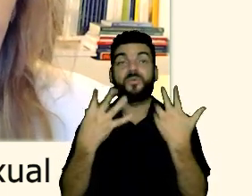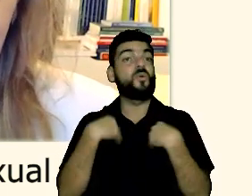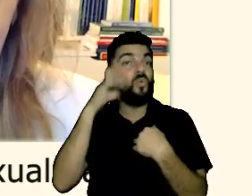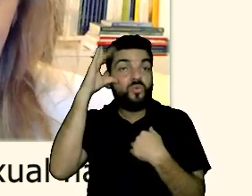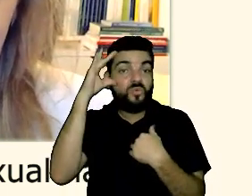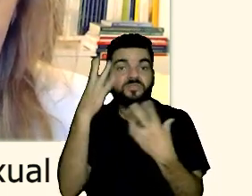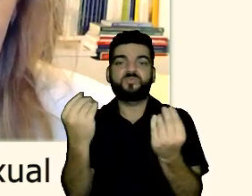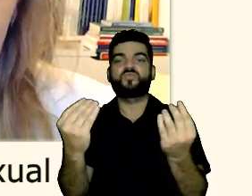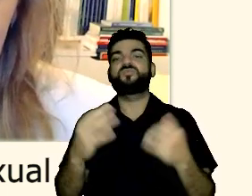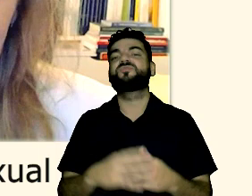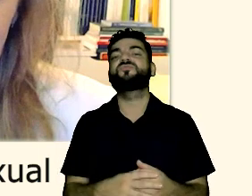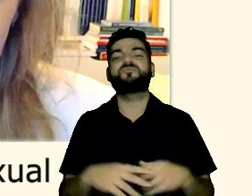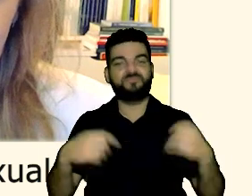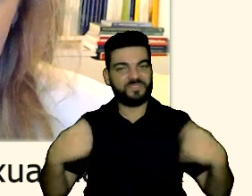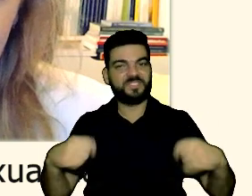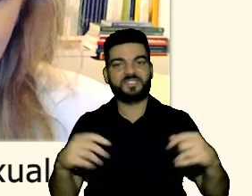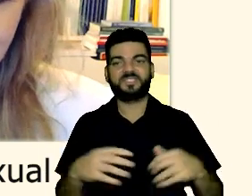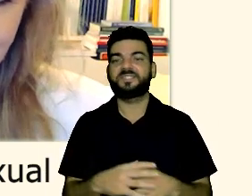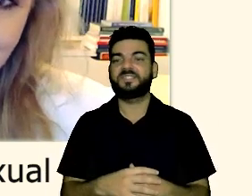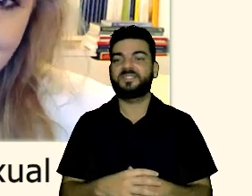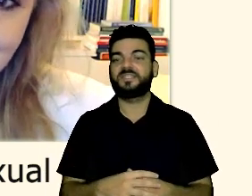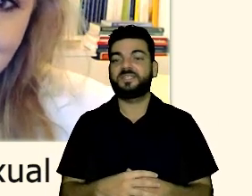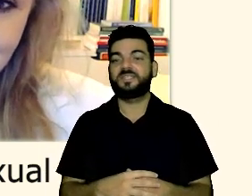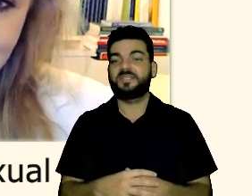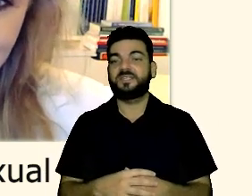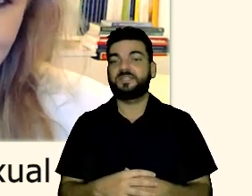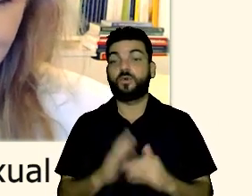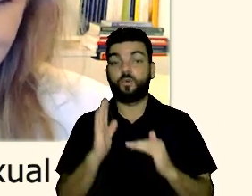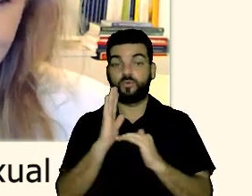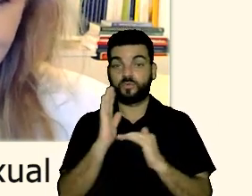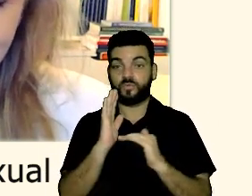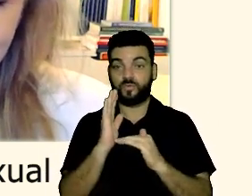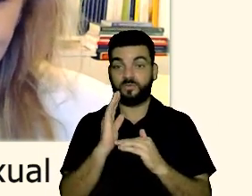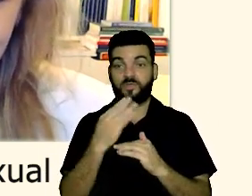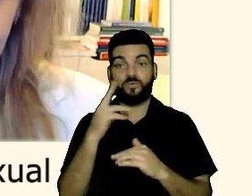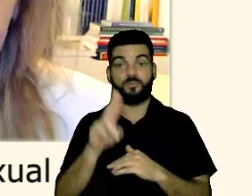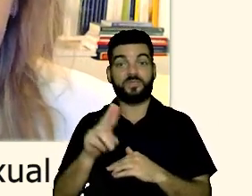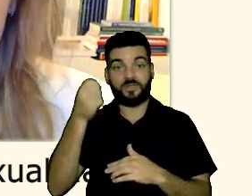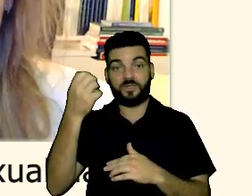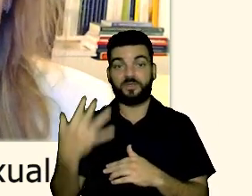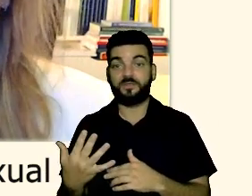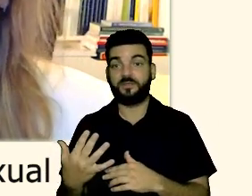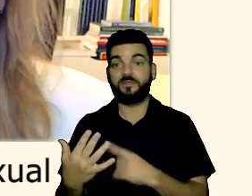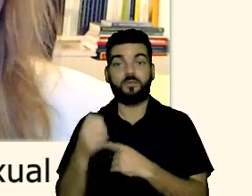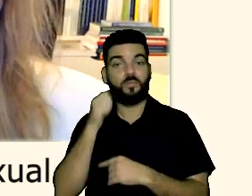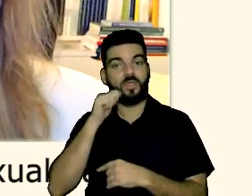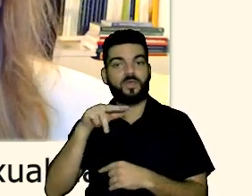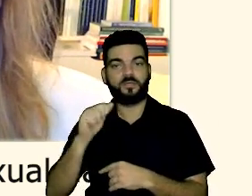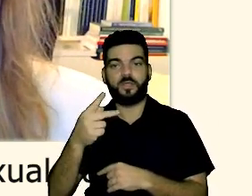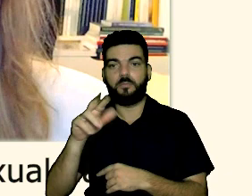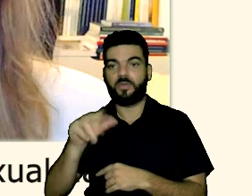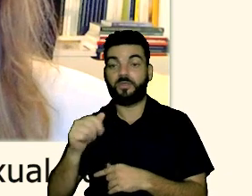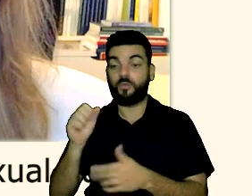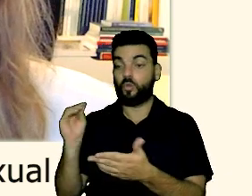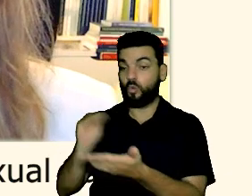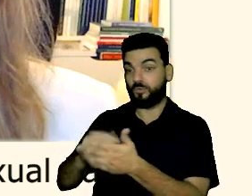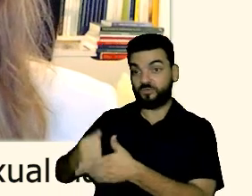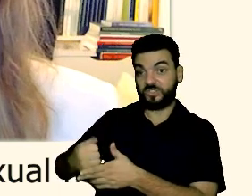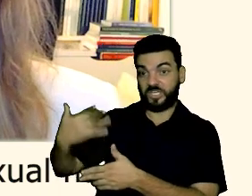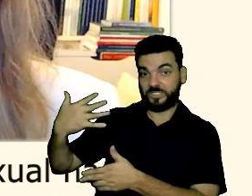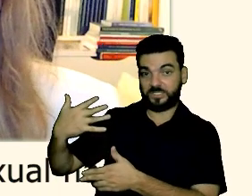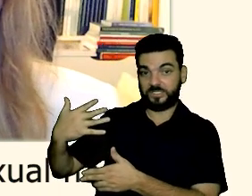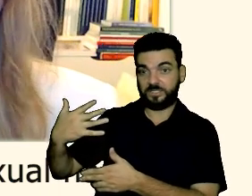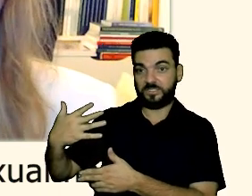Muito obrigada. Infelizmente, não temos mais tempo para prosseguir nessa discussão tão rica, tão interessante, tão